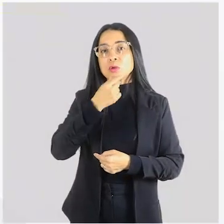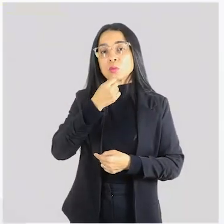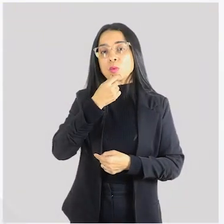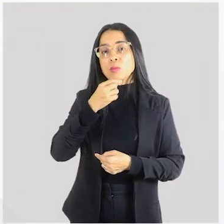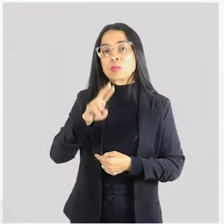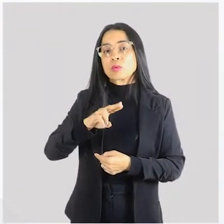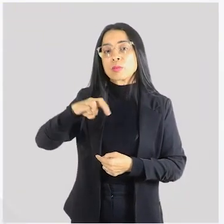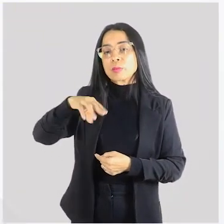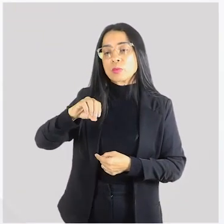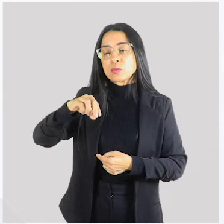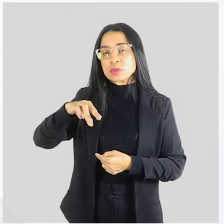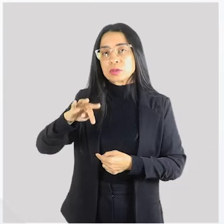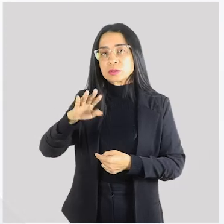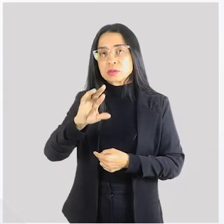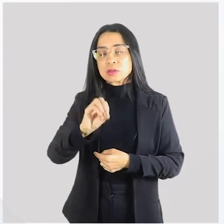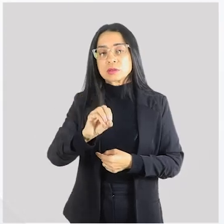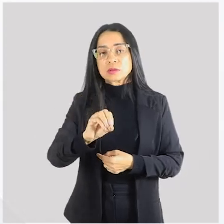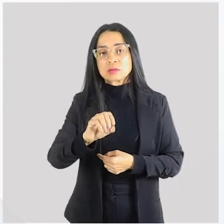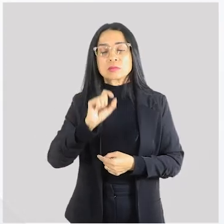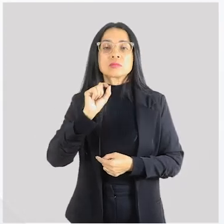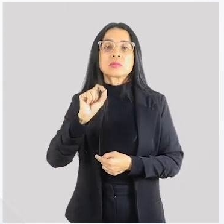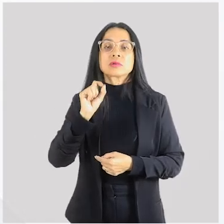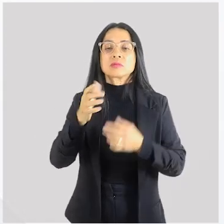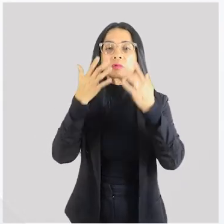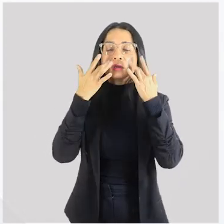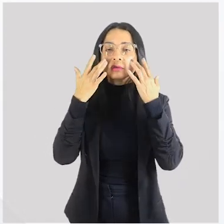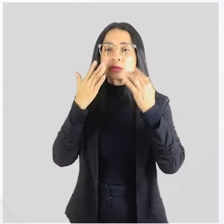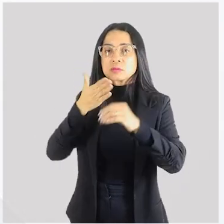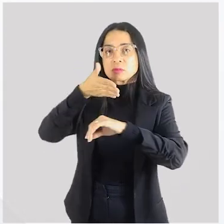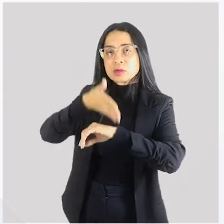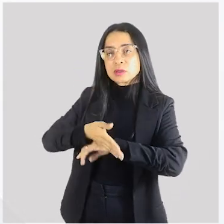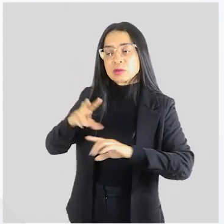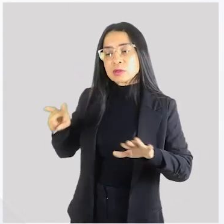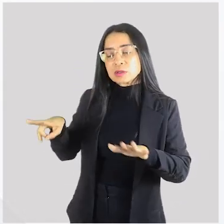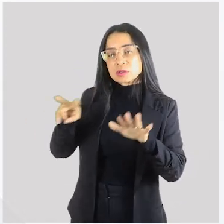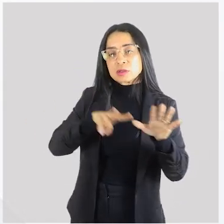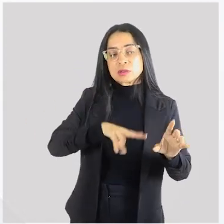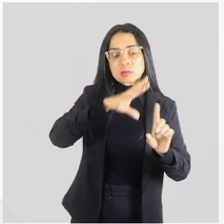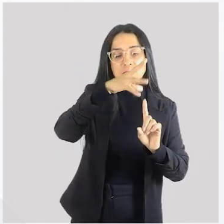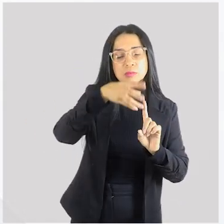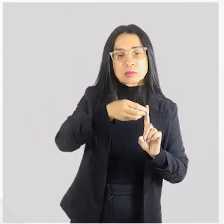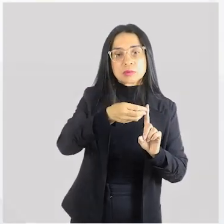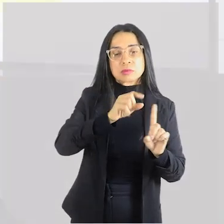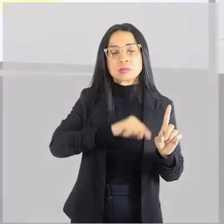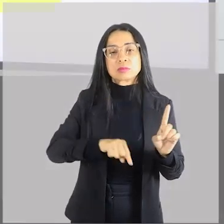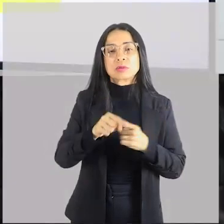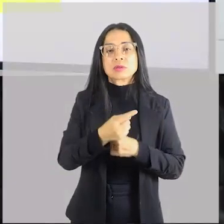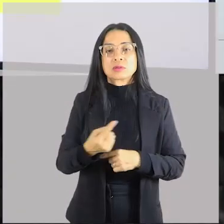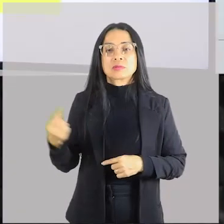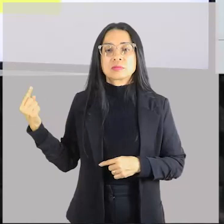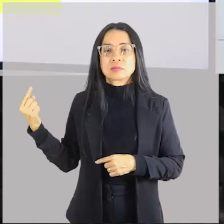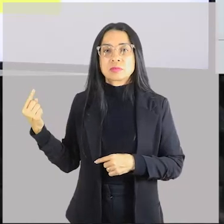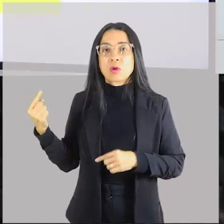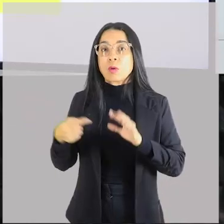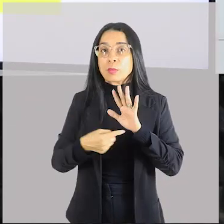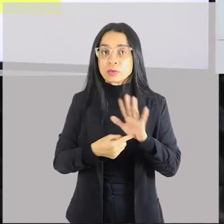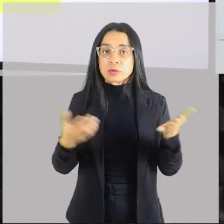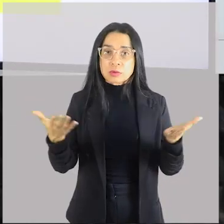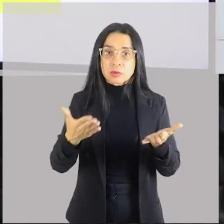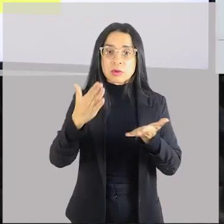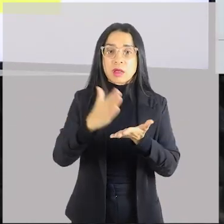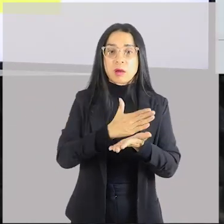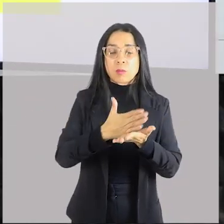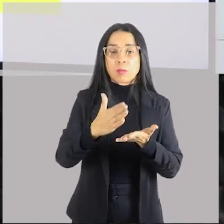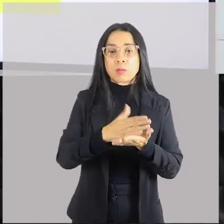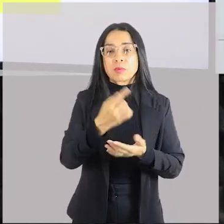quem foram esses artistas que participaram da Semana de Arte Moderna eu vou citar alguns dos muitos e os mais conhecidos